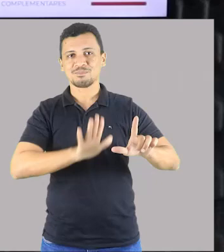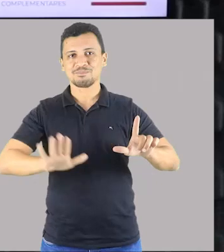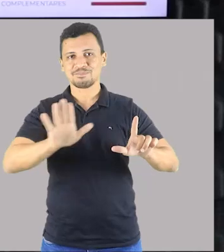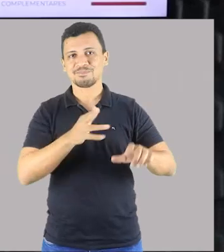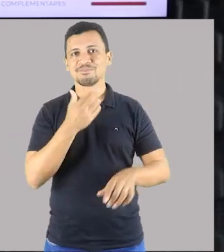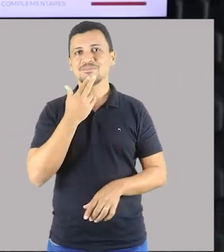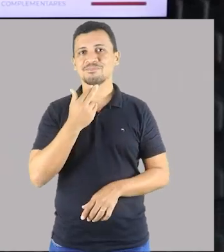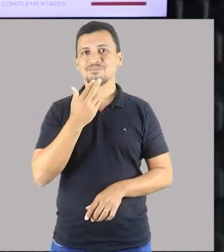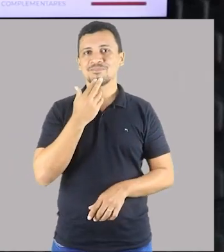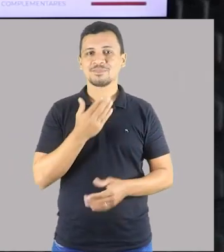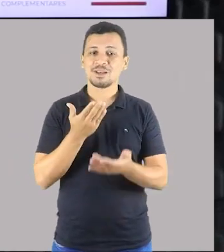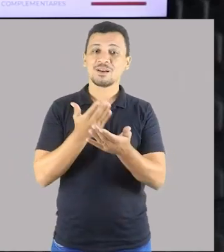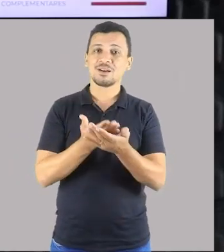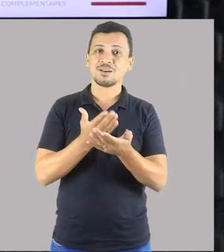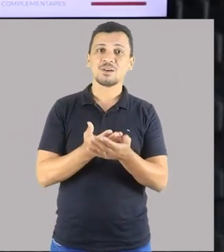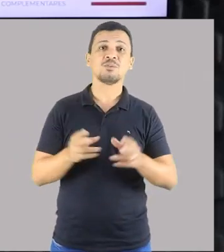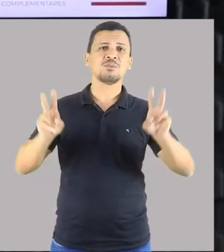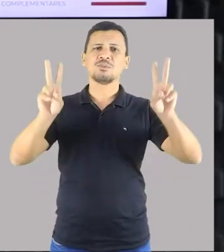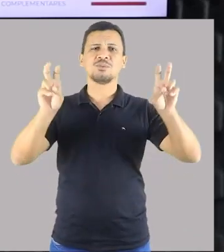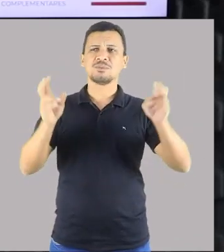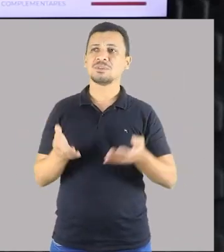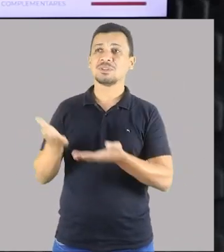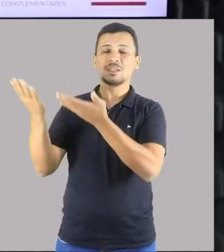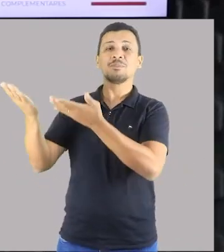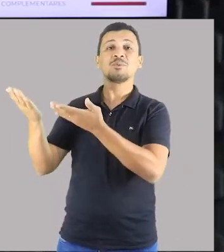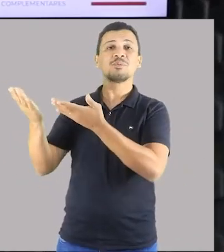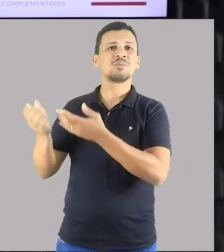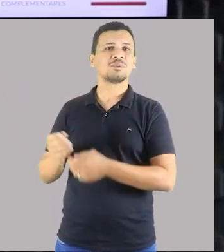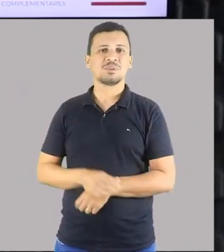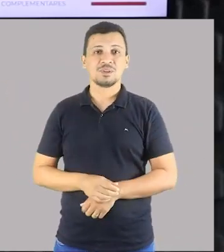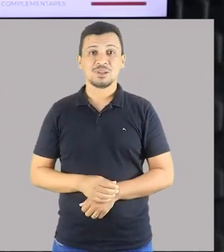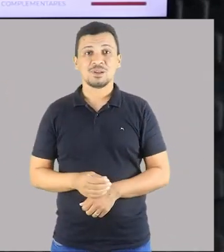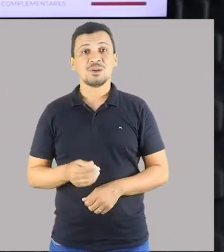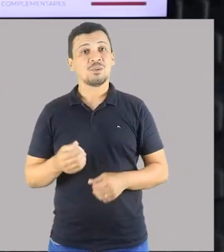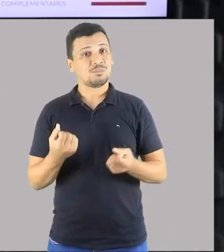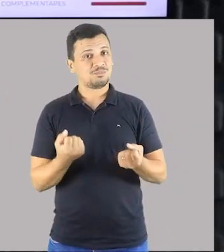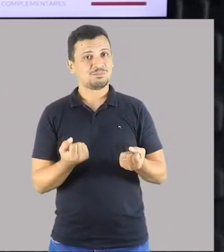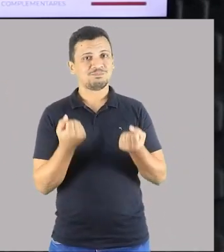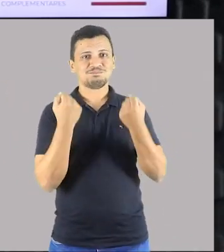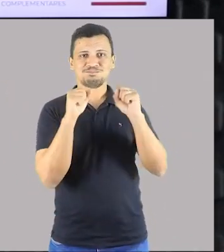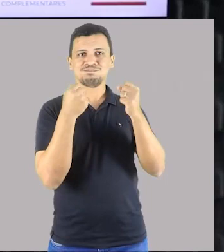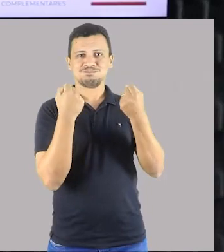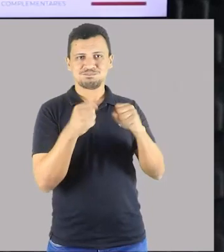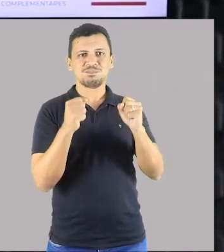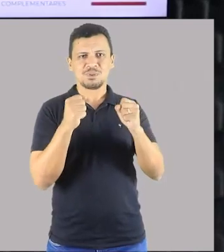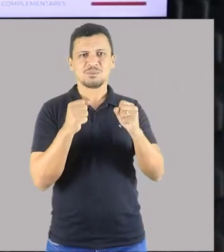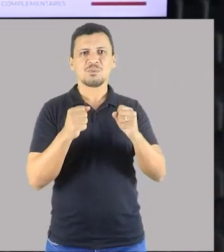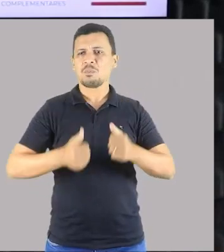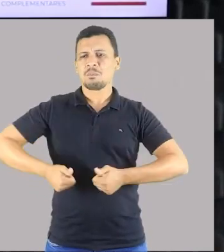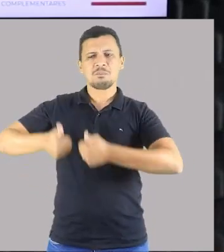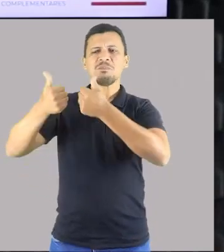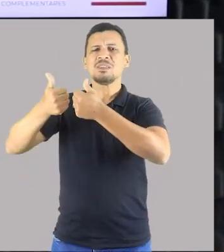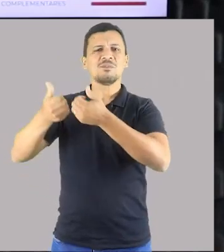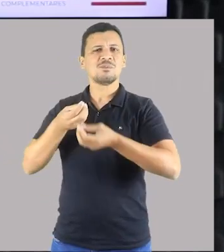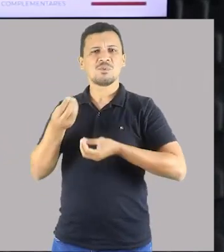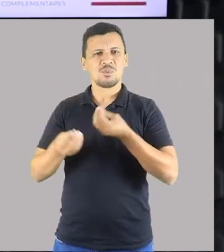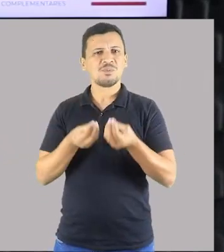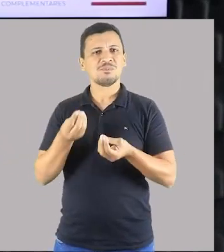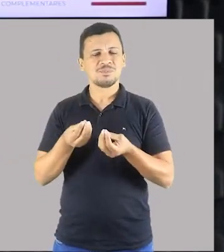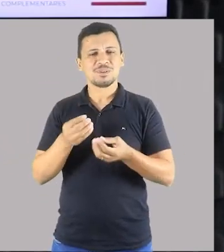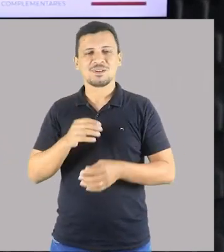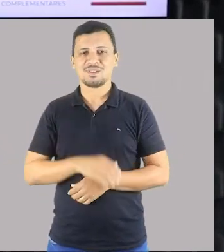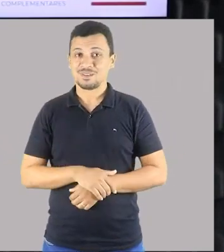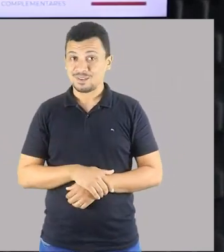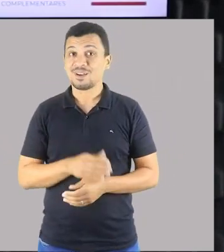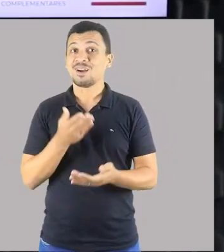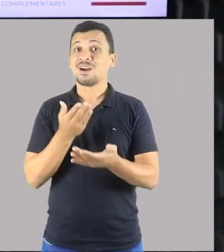tá? Na aula de hoje a gente vai estar falando sobre benefícios do treino aeróbico. Lembrando que essa aula faz